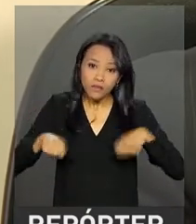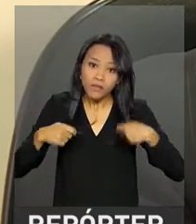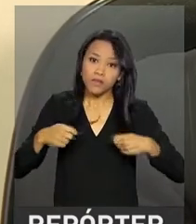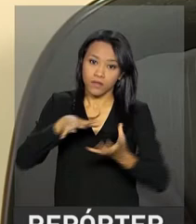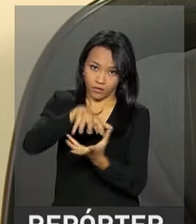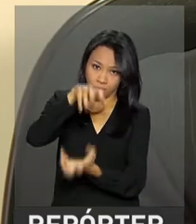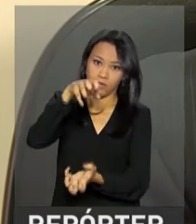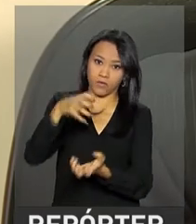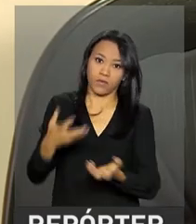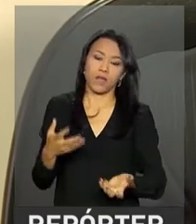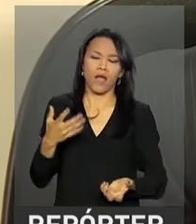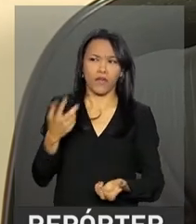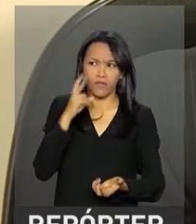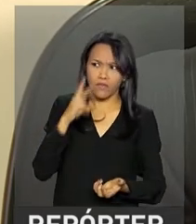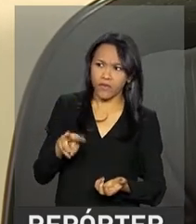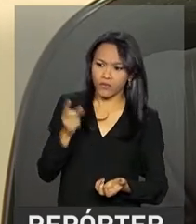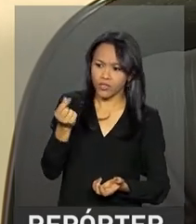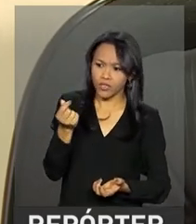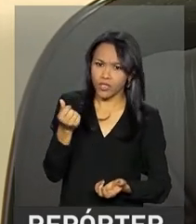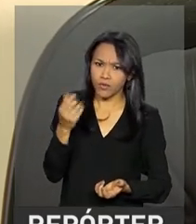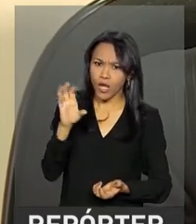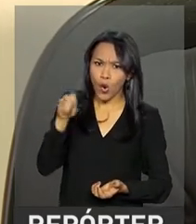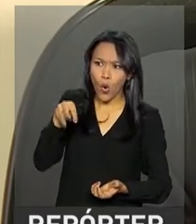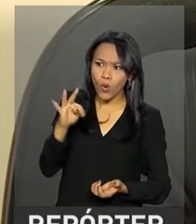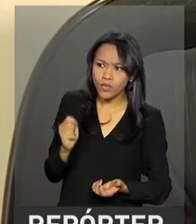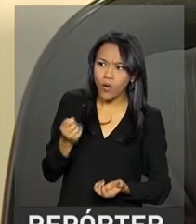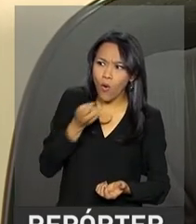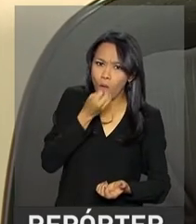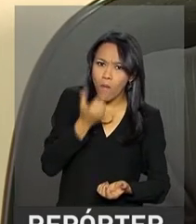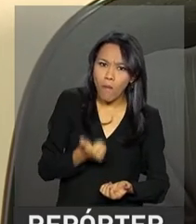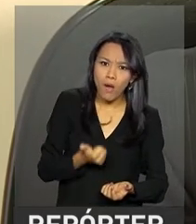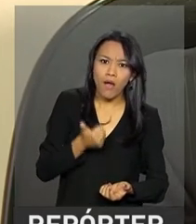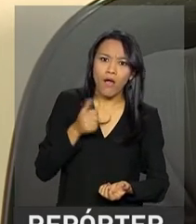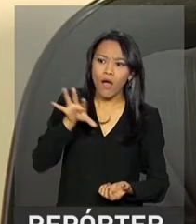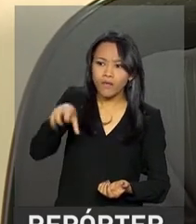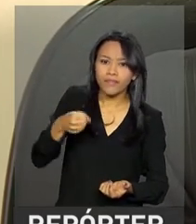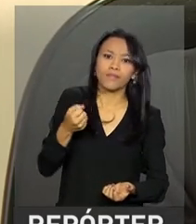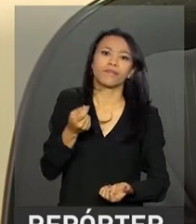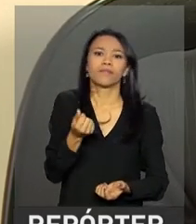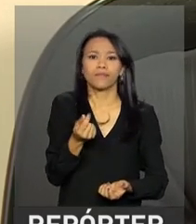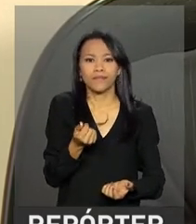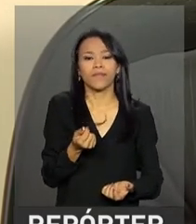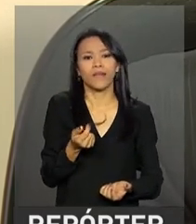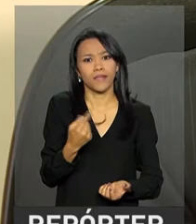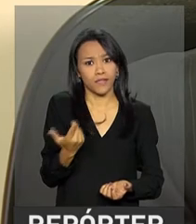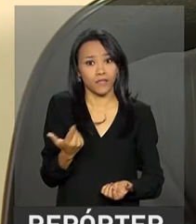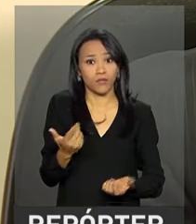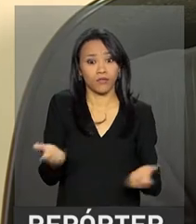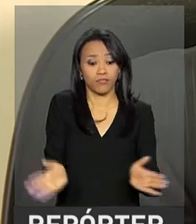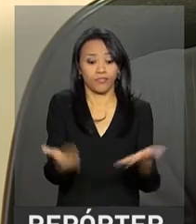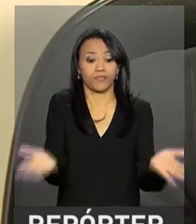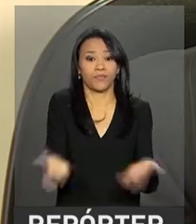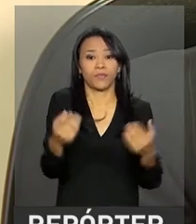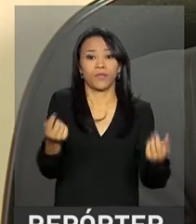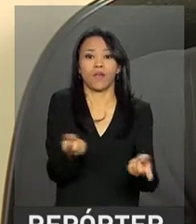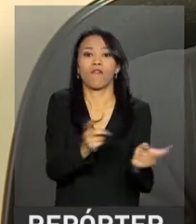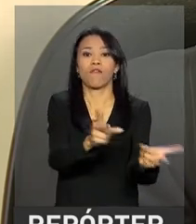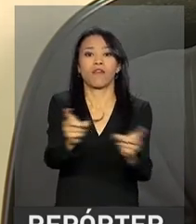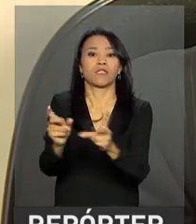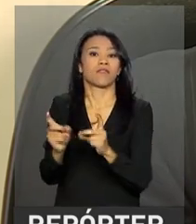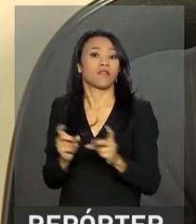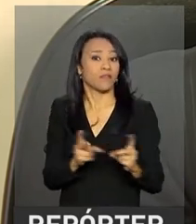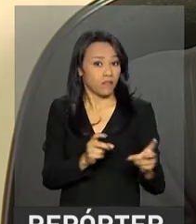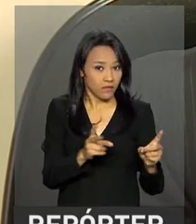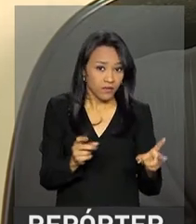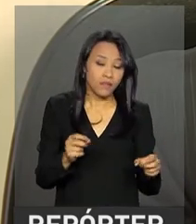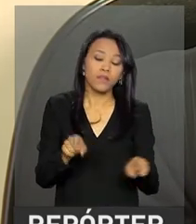entendendo na conta né então isso anima é de qualquer forma e anima o comércio né e anima a